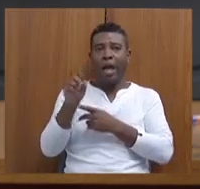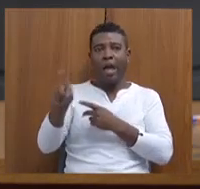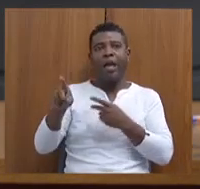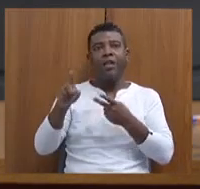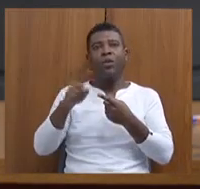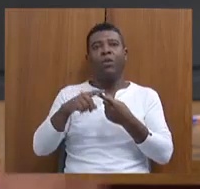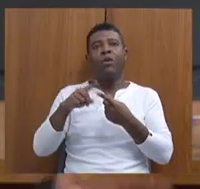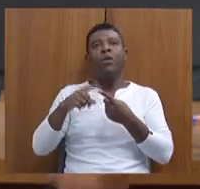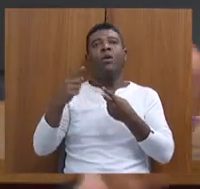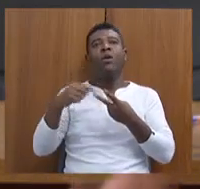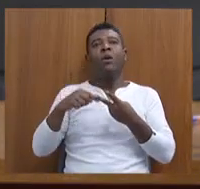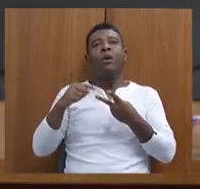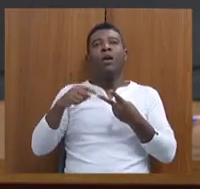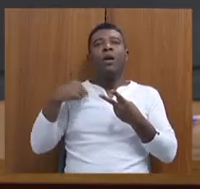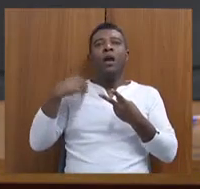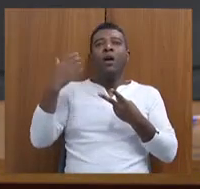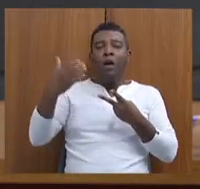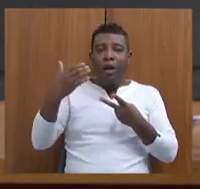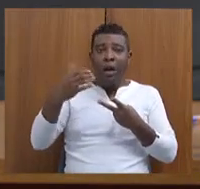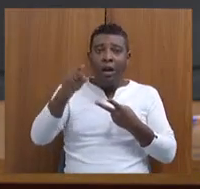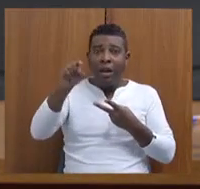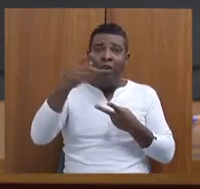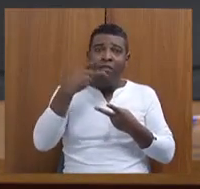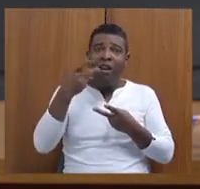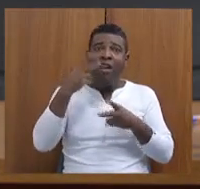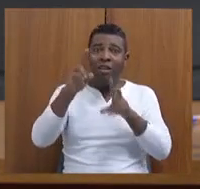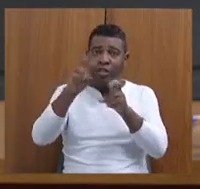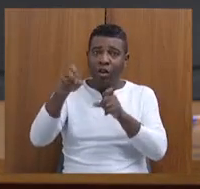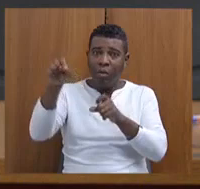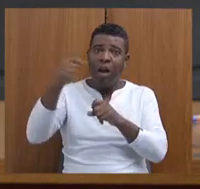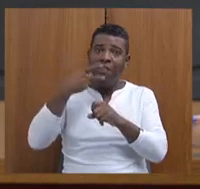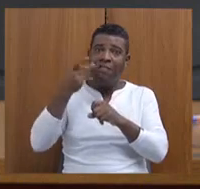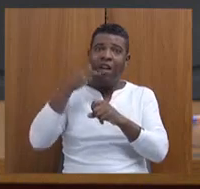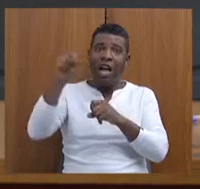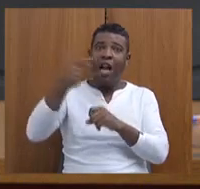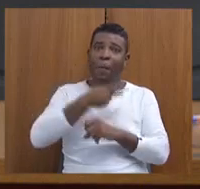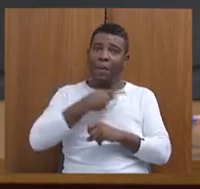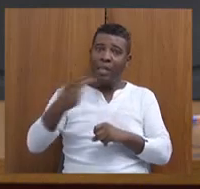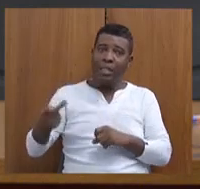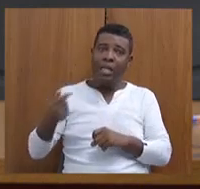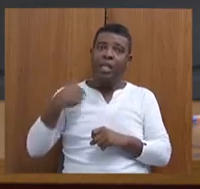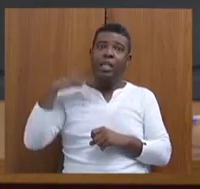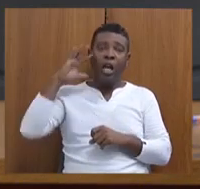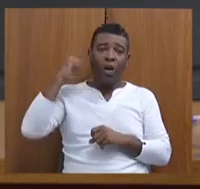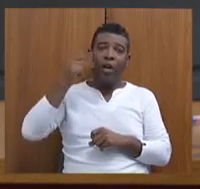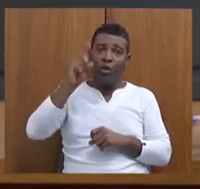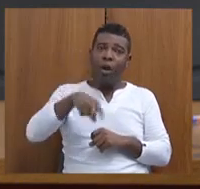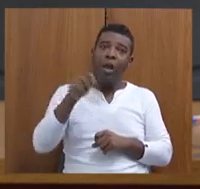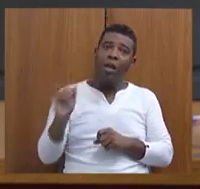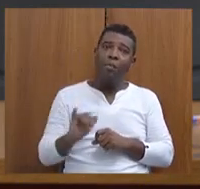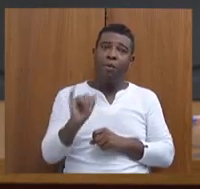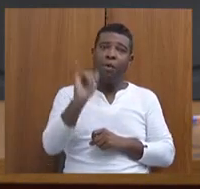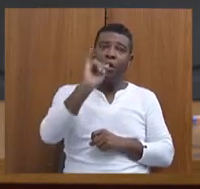o secretário explanasse um pouco da fala do presidente que o jugo ser importante